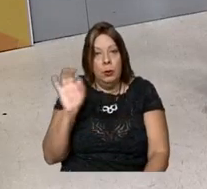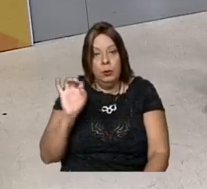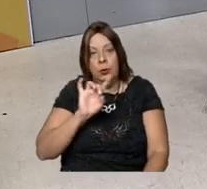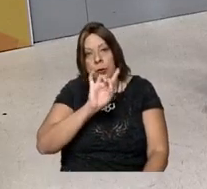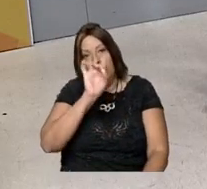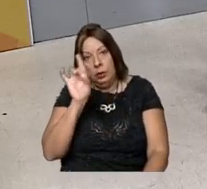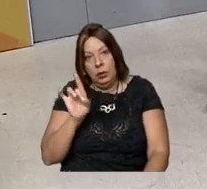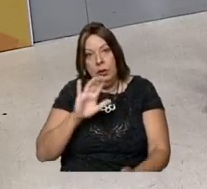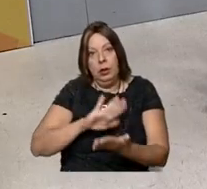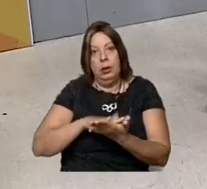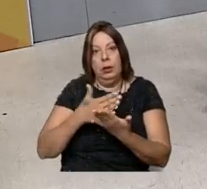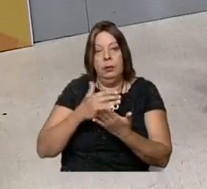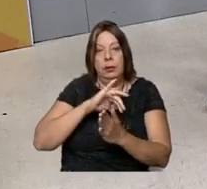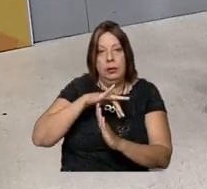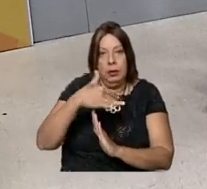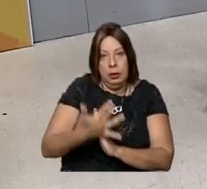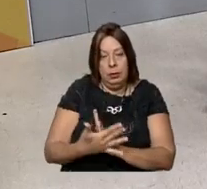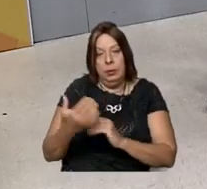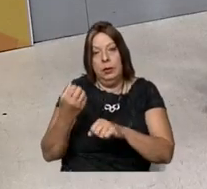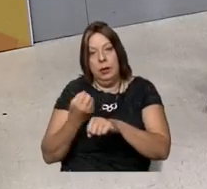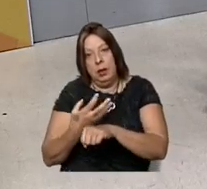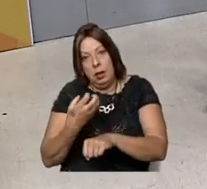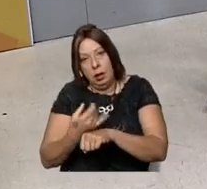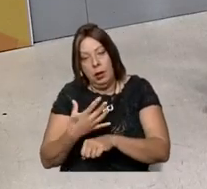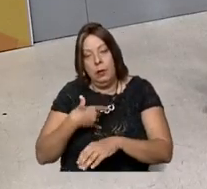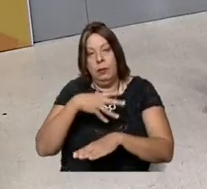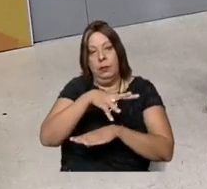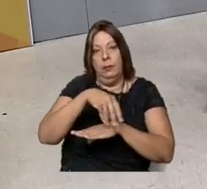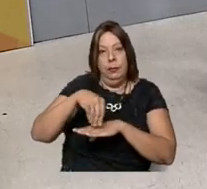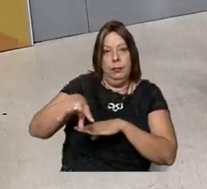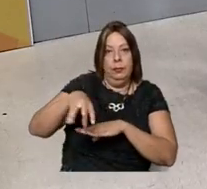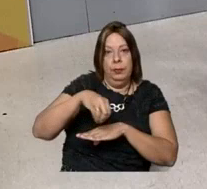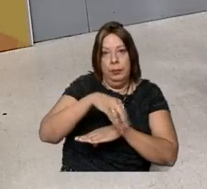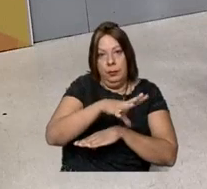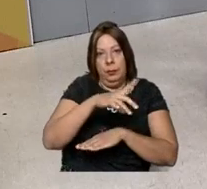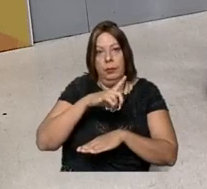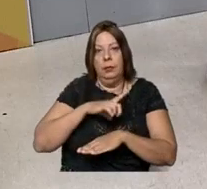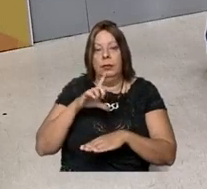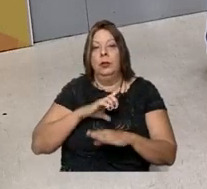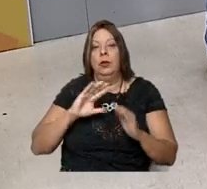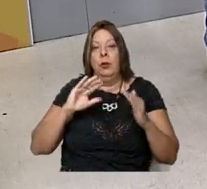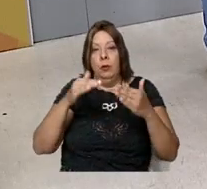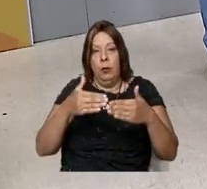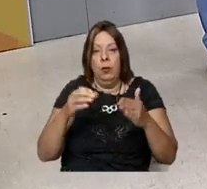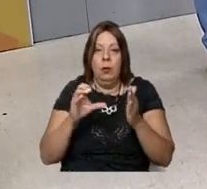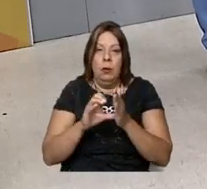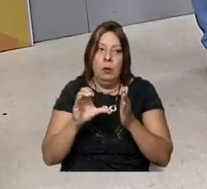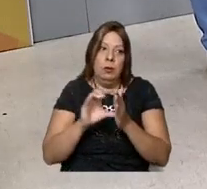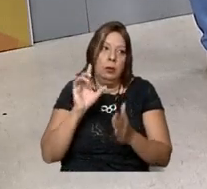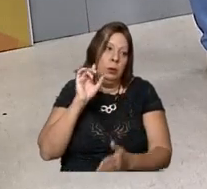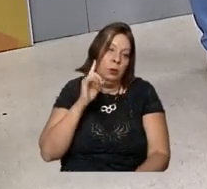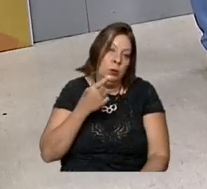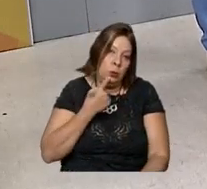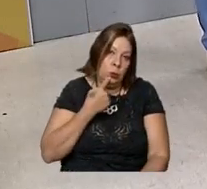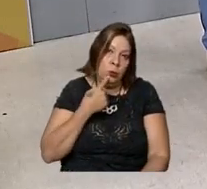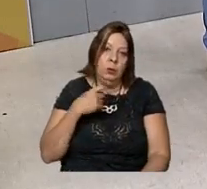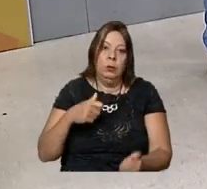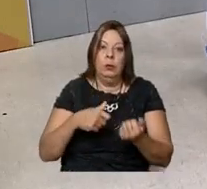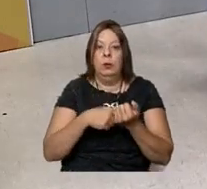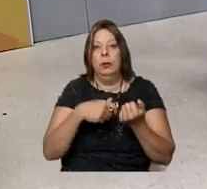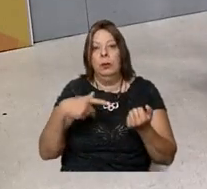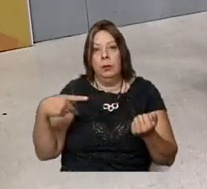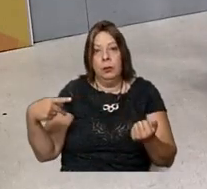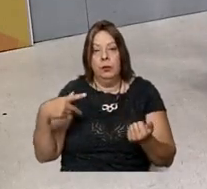querida Raquel Silveira, ela que garante a acessibilidade do nosso programa à comunidade surda. Isso, o Cajucap é um título